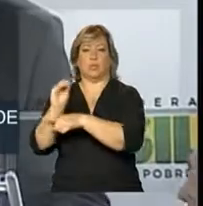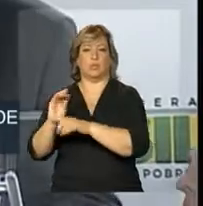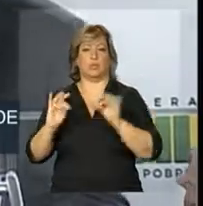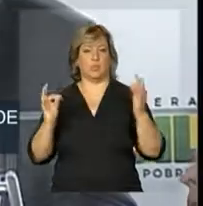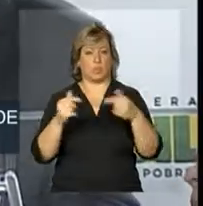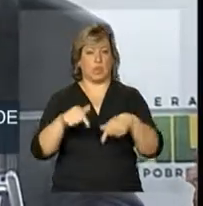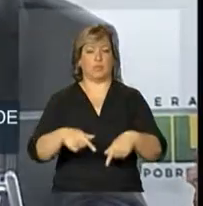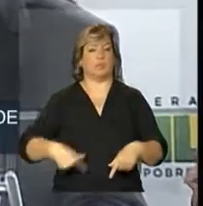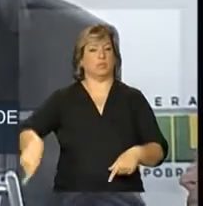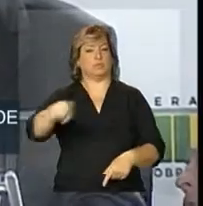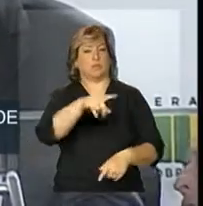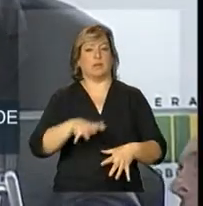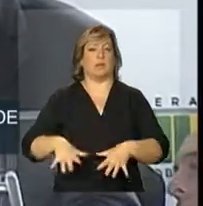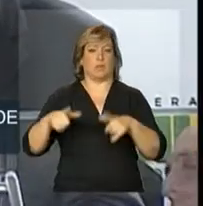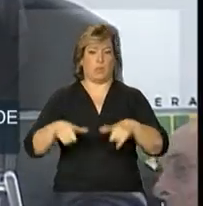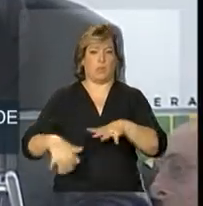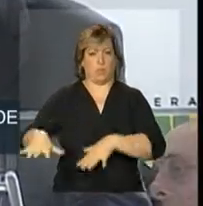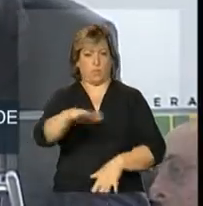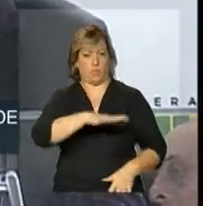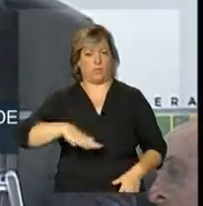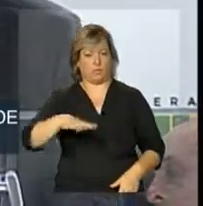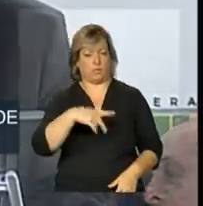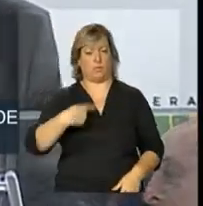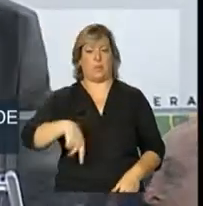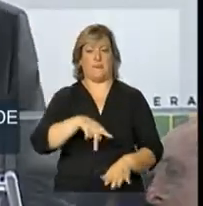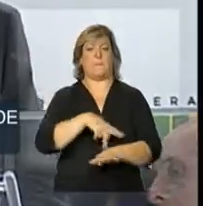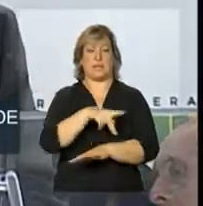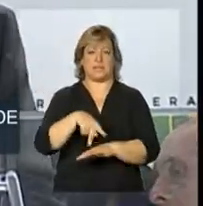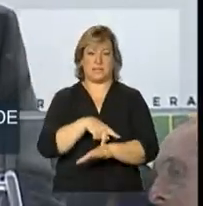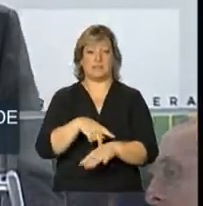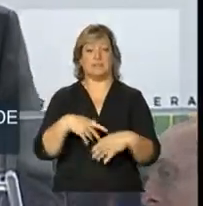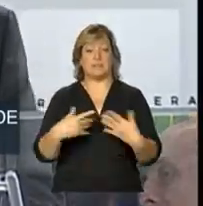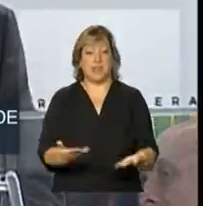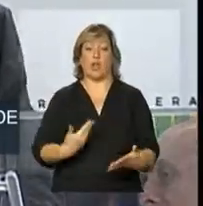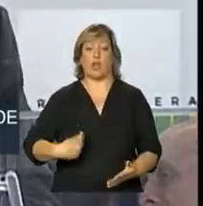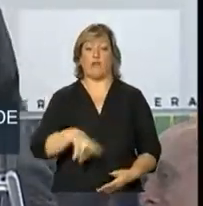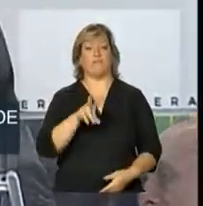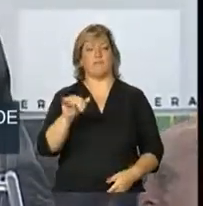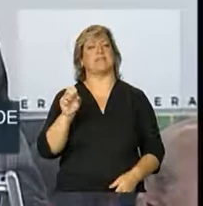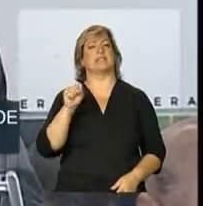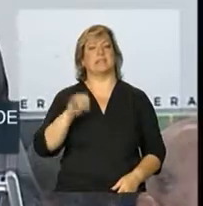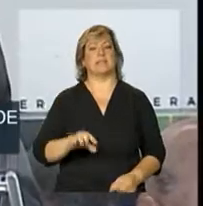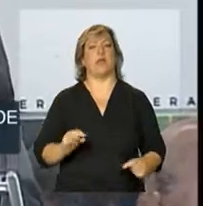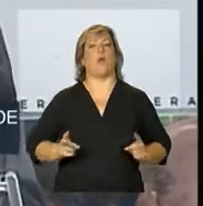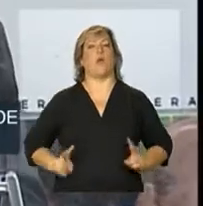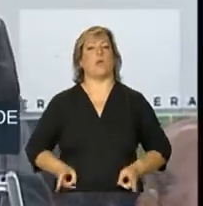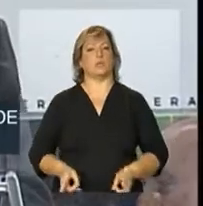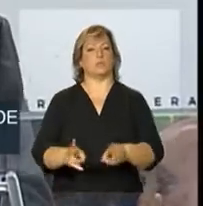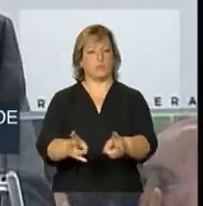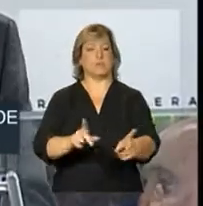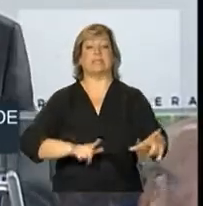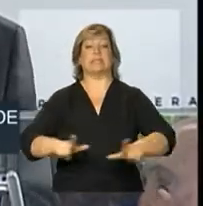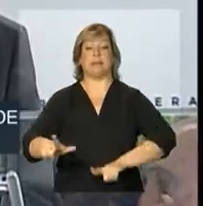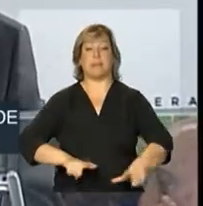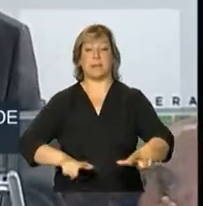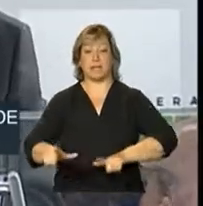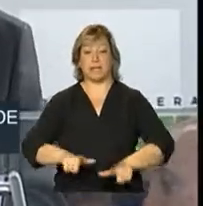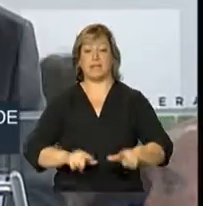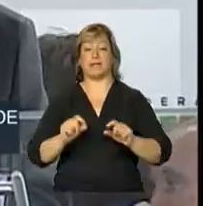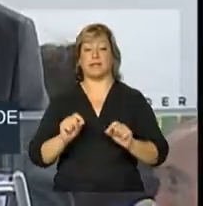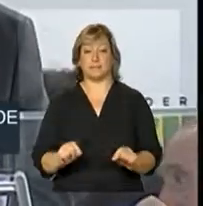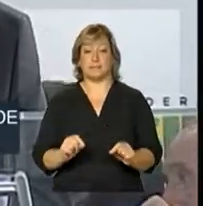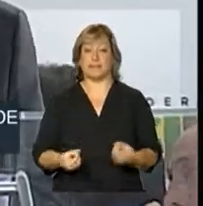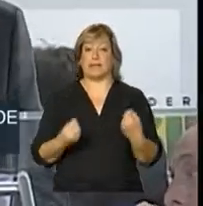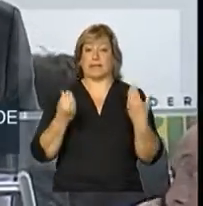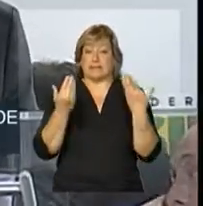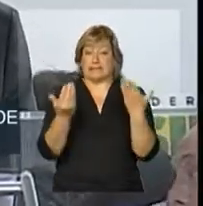duas regiões importantes do nosso país. De modo que nós vamos, sim, continuar a trabalhar no sentido de dar